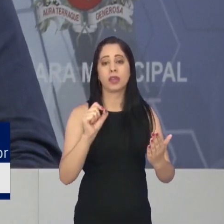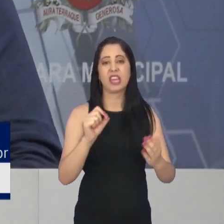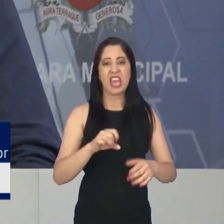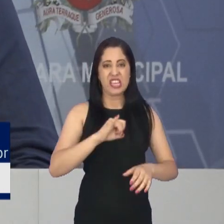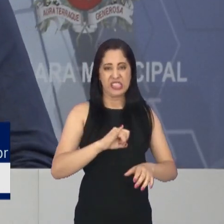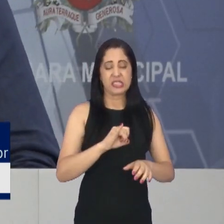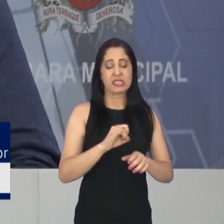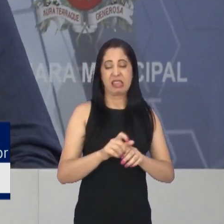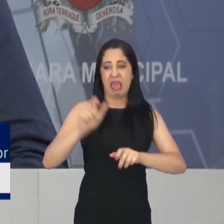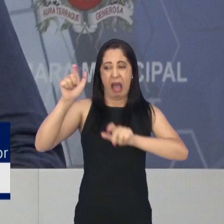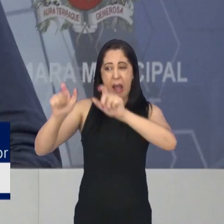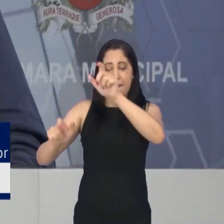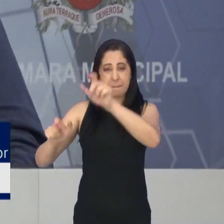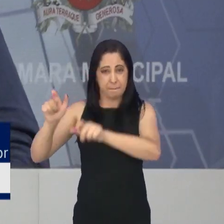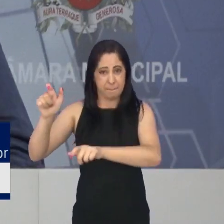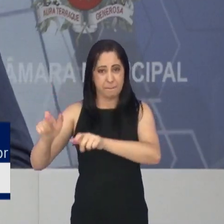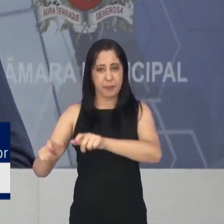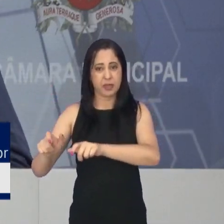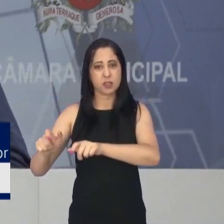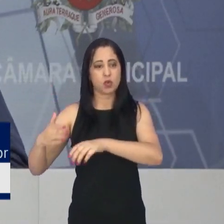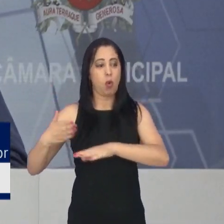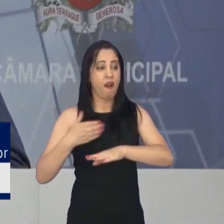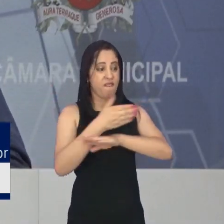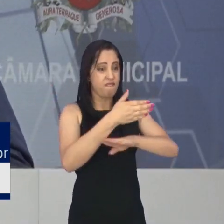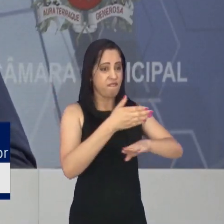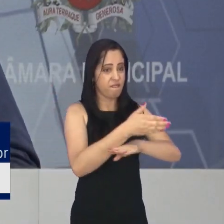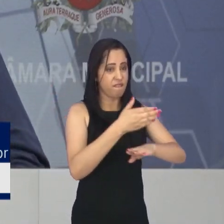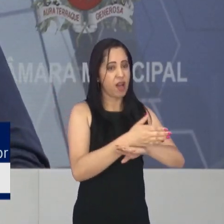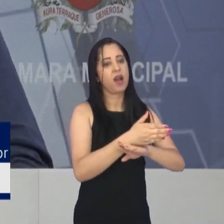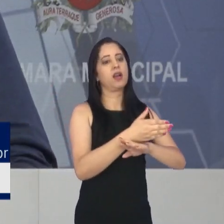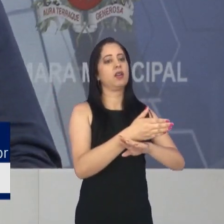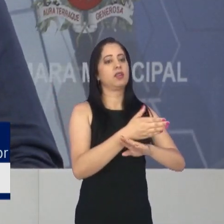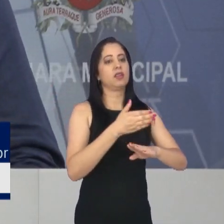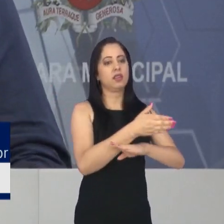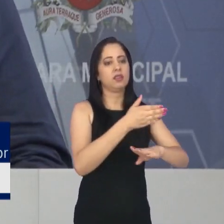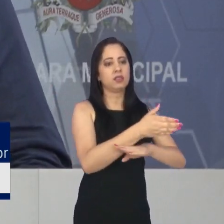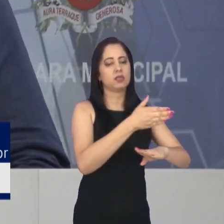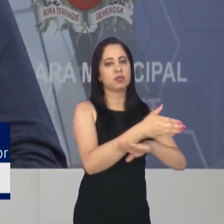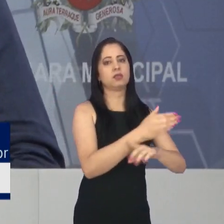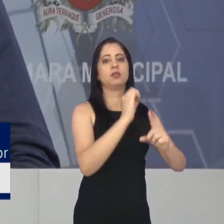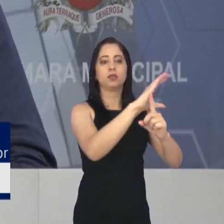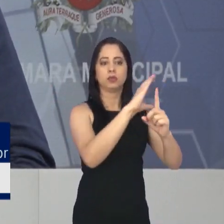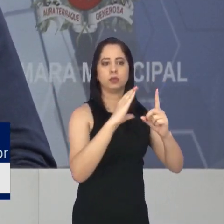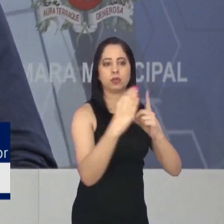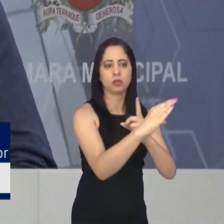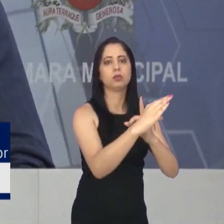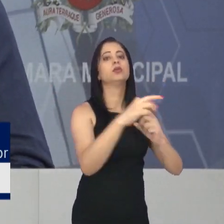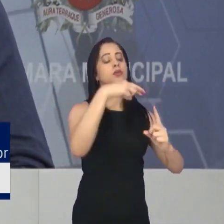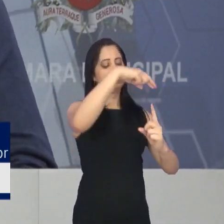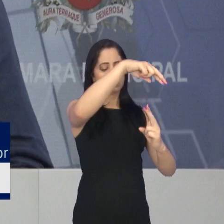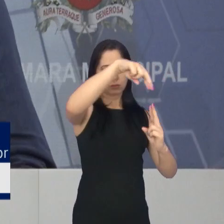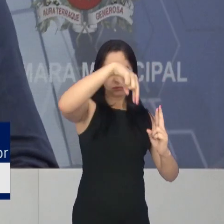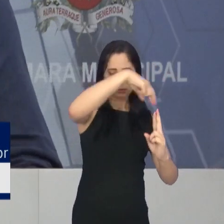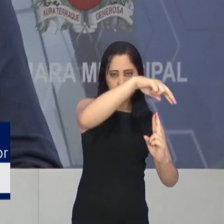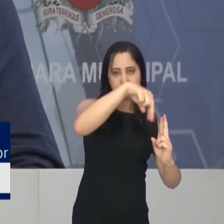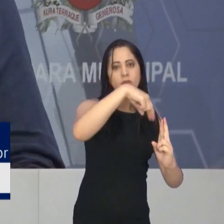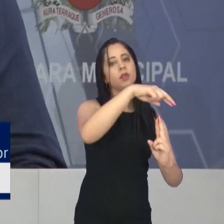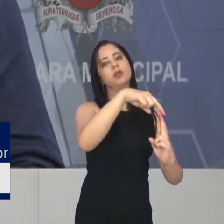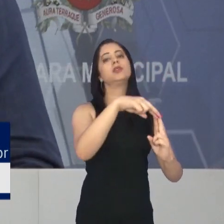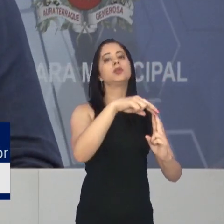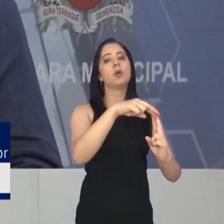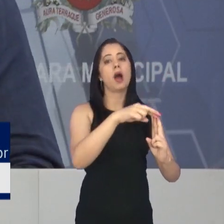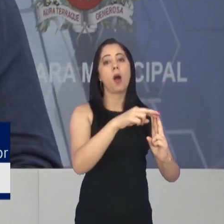uma pessoa vai a um culto ou uma missa, uma igreja, naquele momento de fé, naquele momento que ele quer